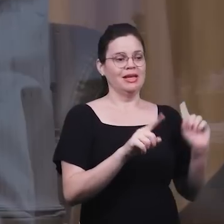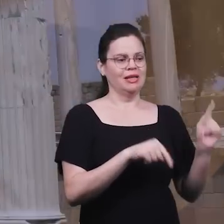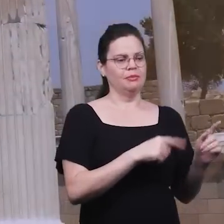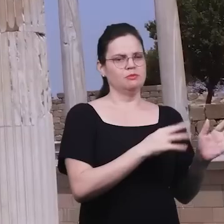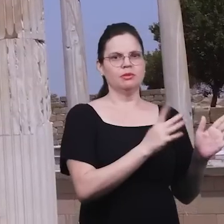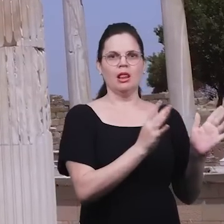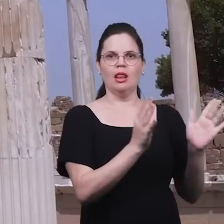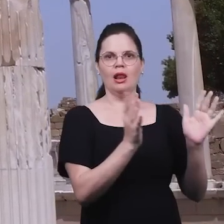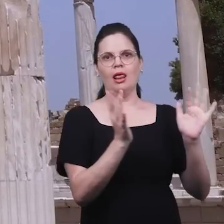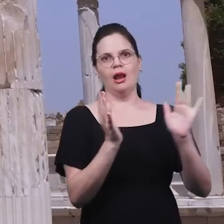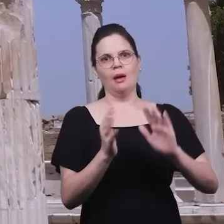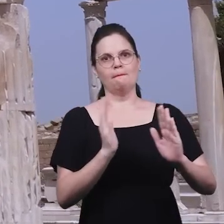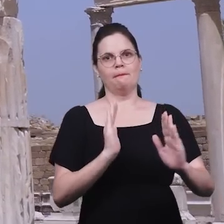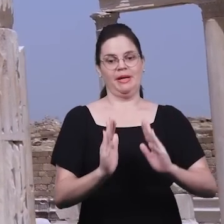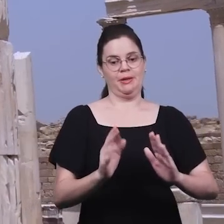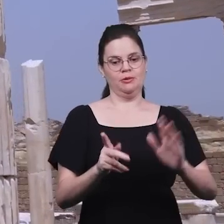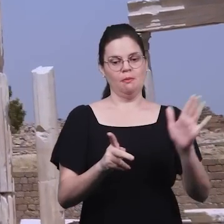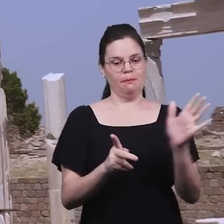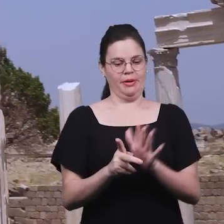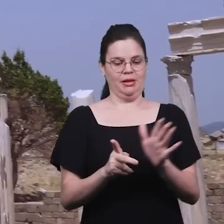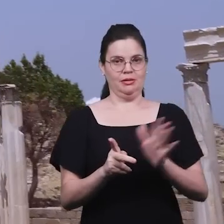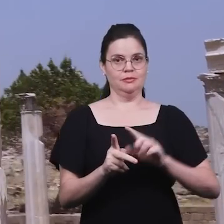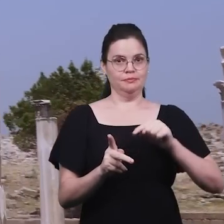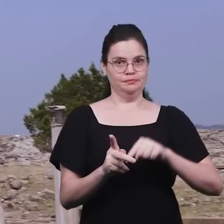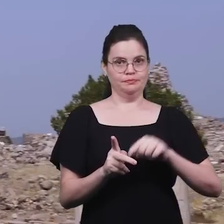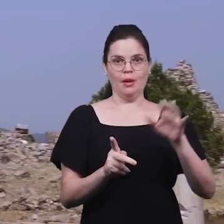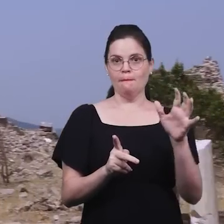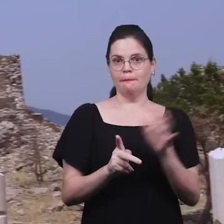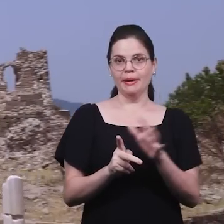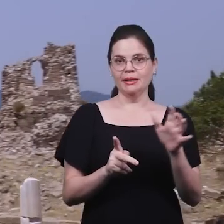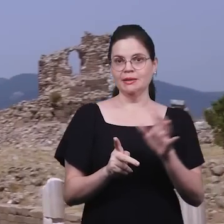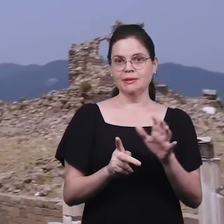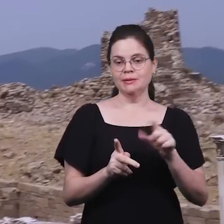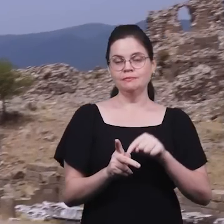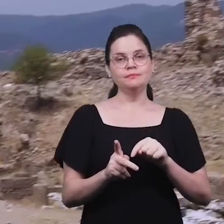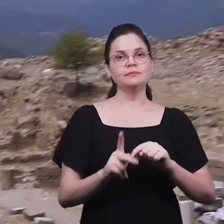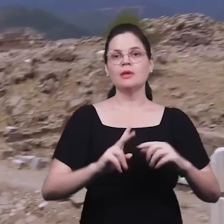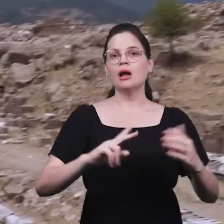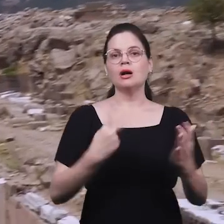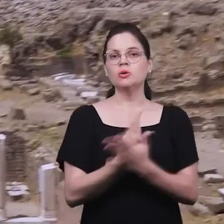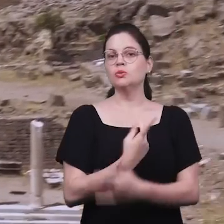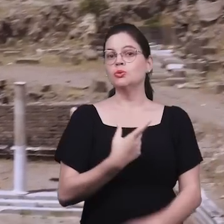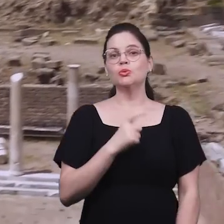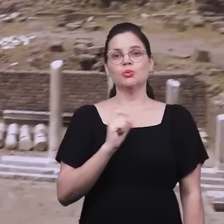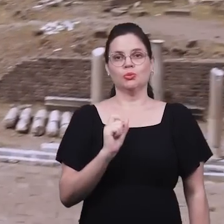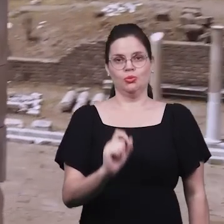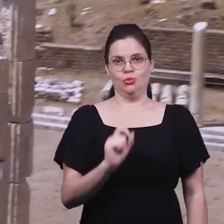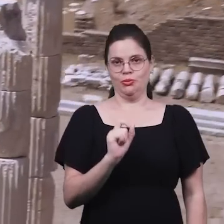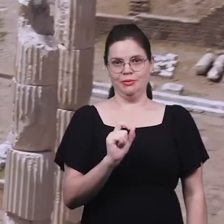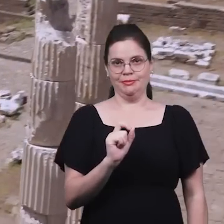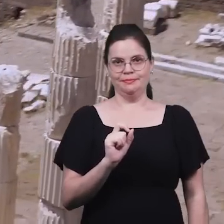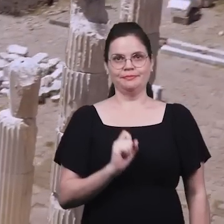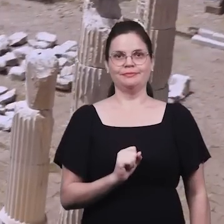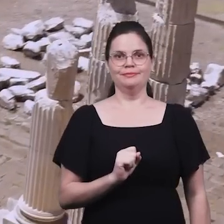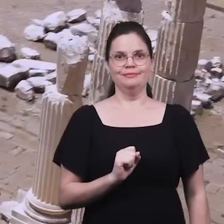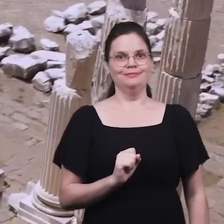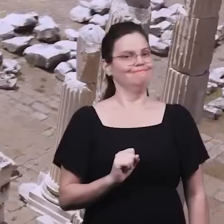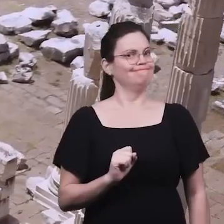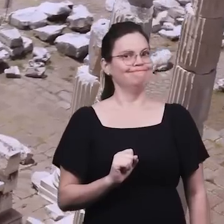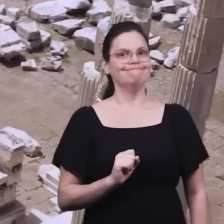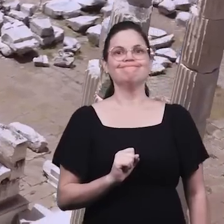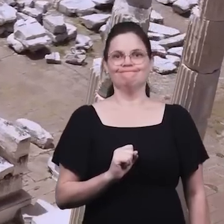Pérgamo. O que aconteceu em Pérgamo? Em Pérgamo aconteceu exatamente aquilo que não devia